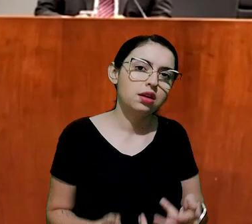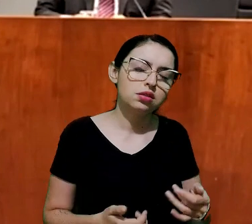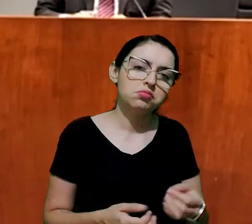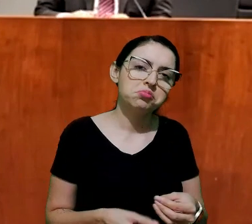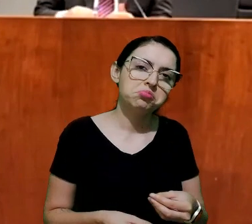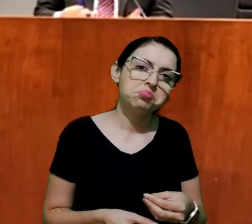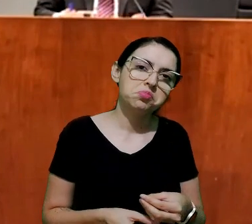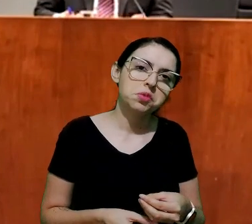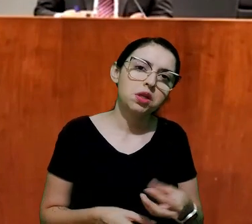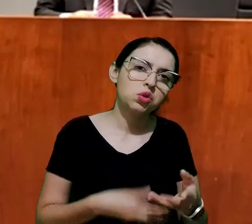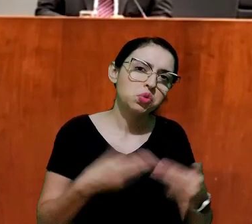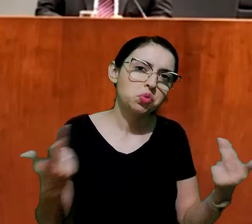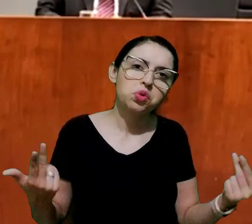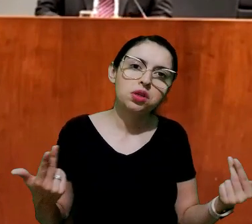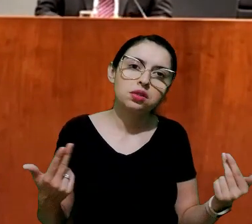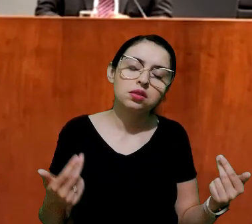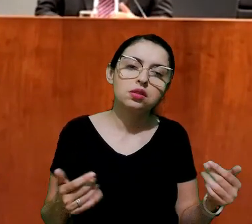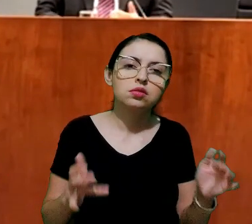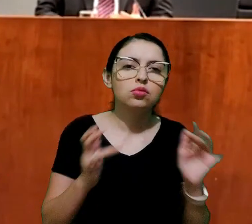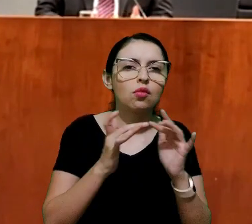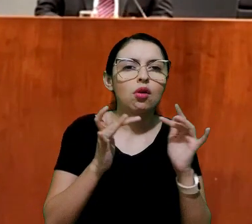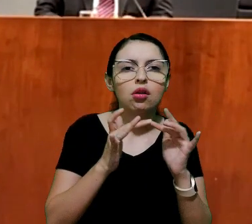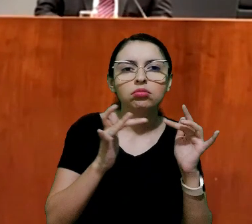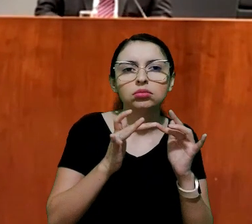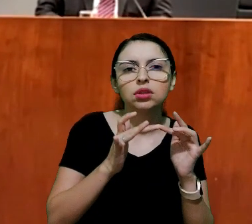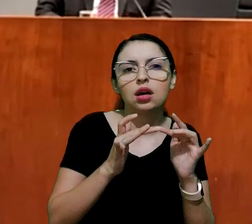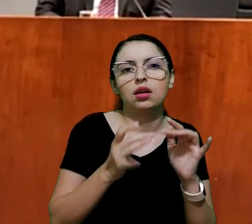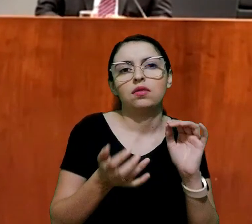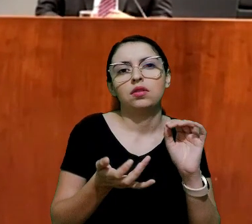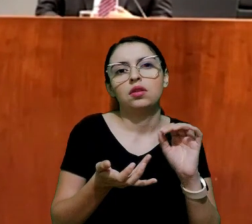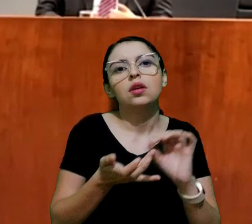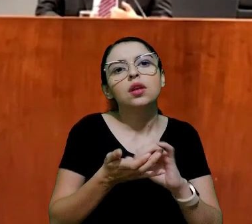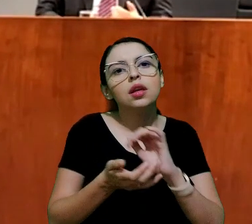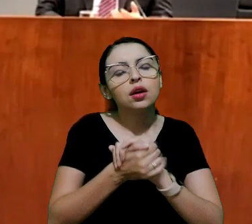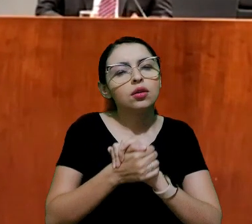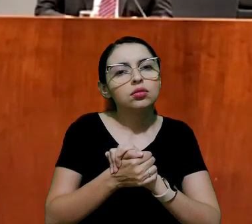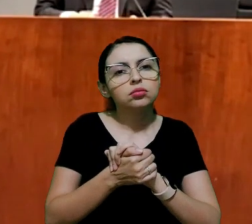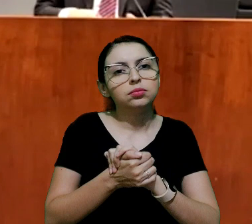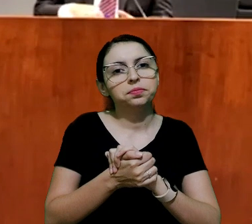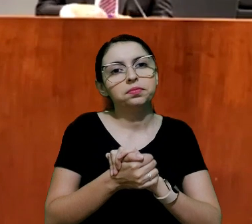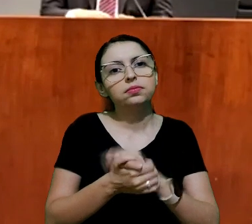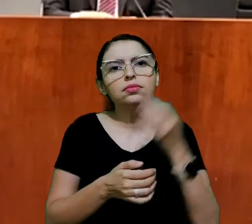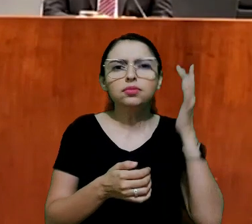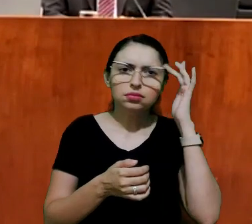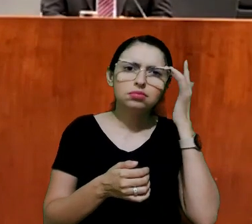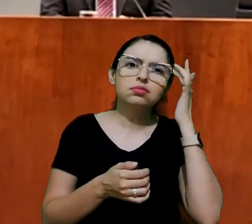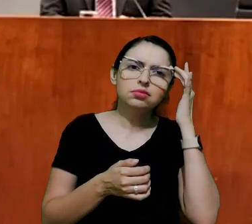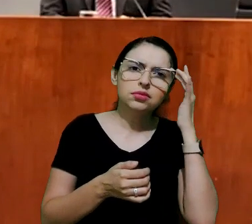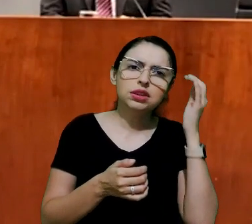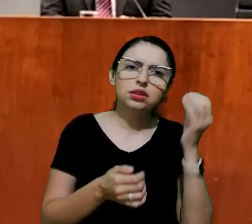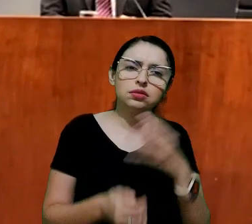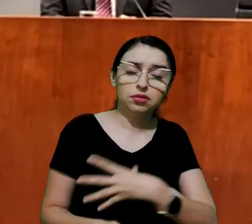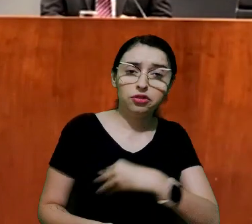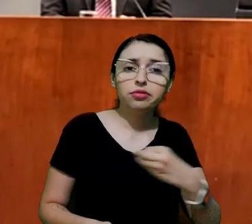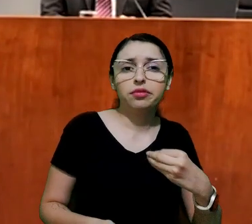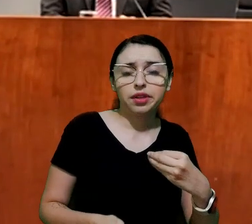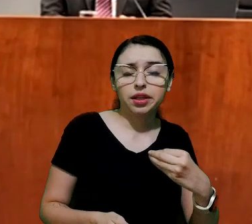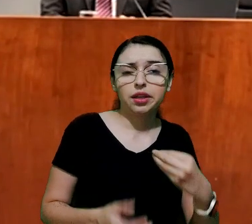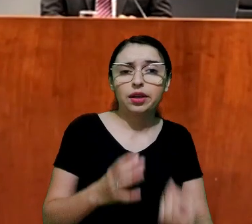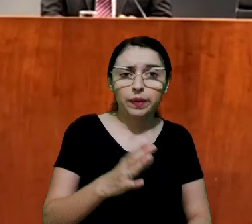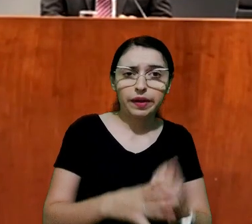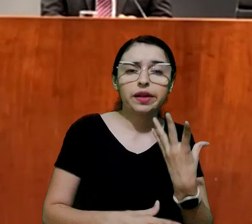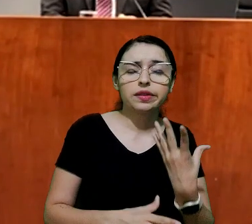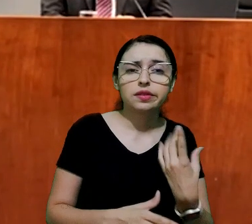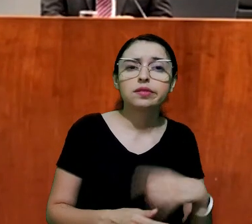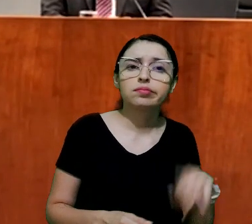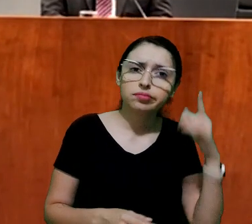fatos e ao afeto. União estável é fato. O reconhecimento de filiação socioafetiva também